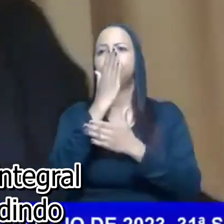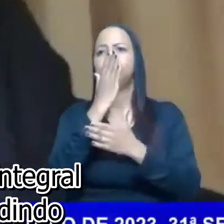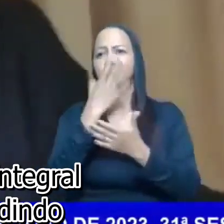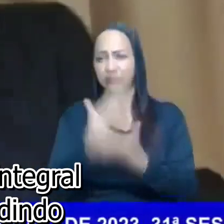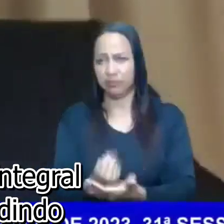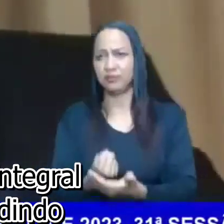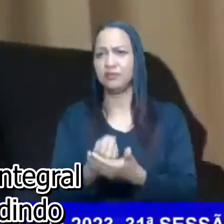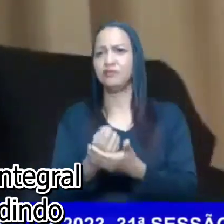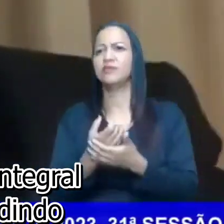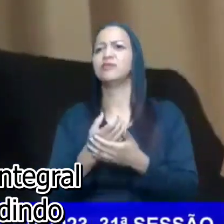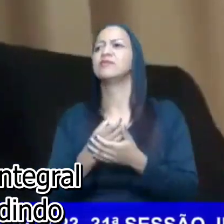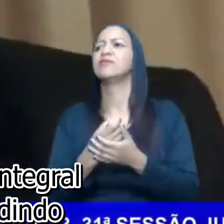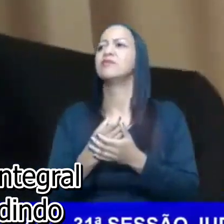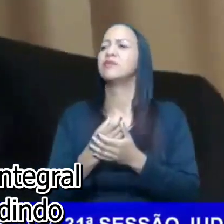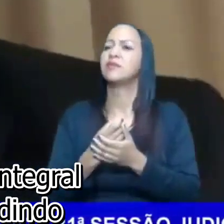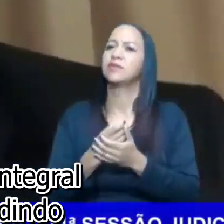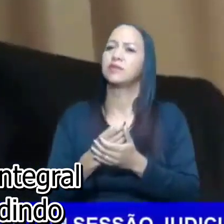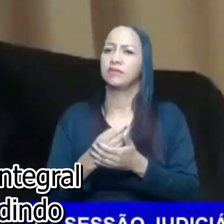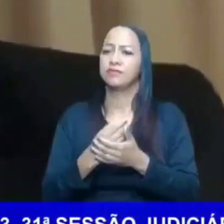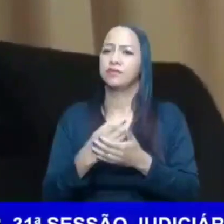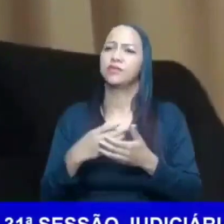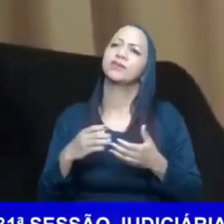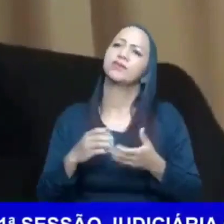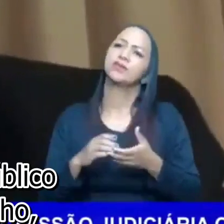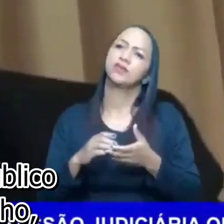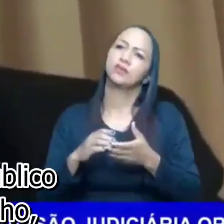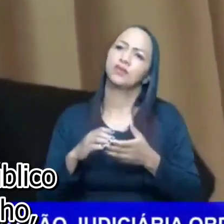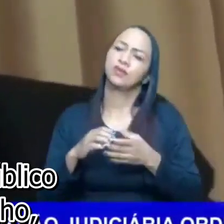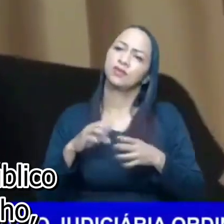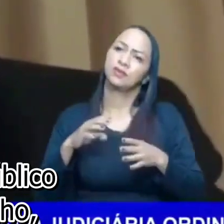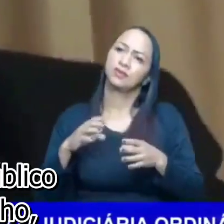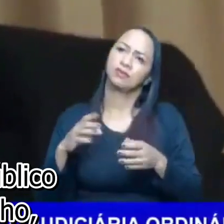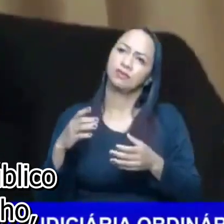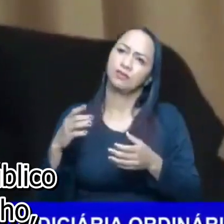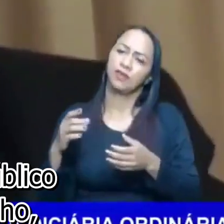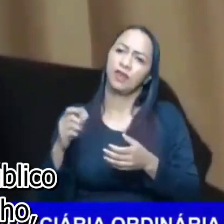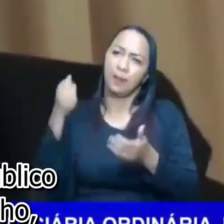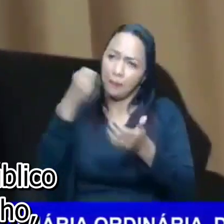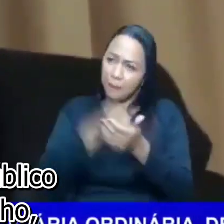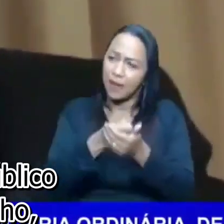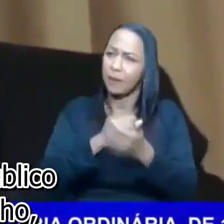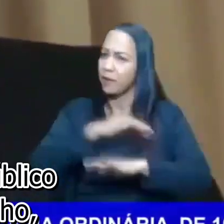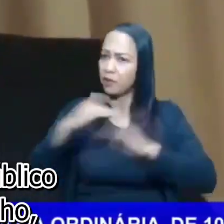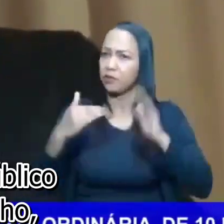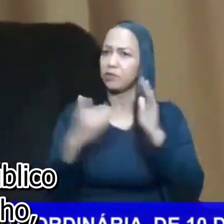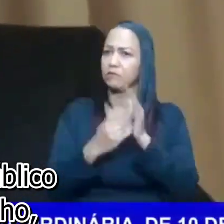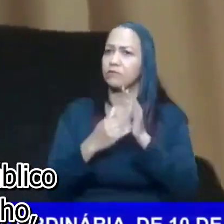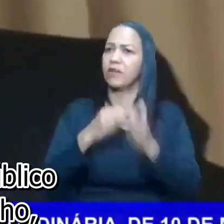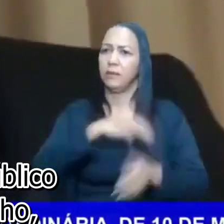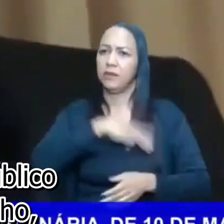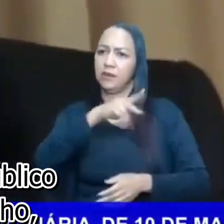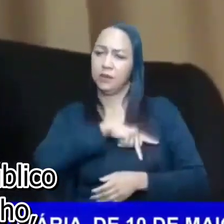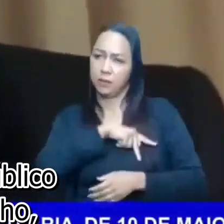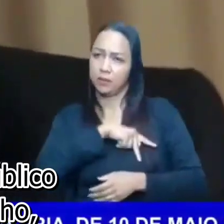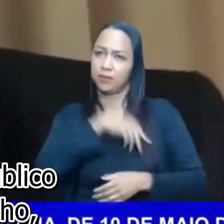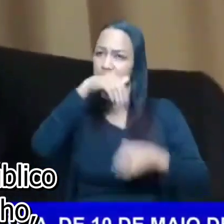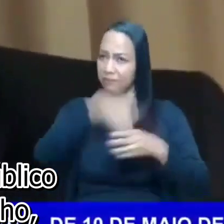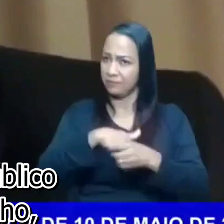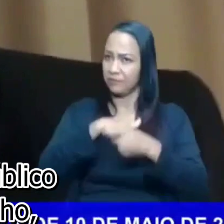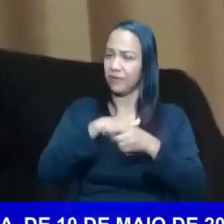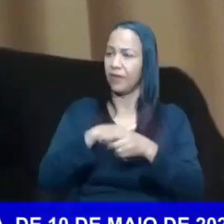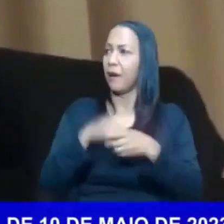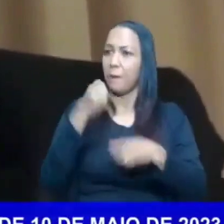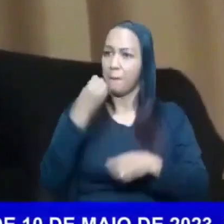integral das contas, seguindo o parecer técnico, pedindo todas as vênias ao eminente Ministério Público Eleitoral, que, claro, faz um